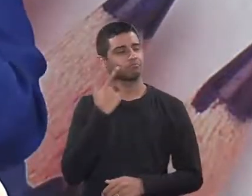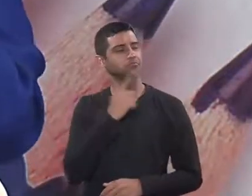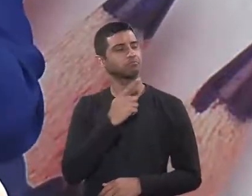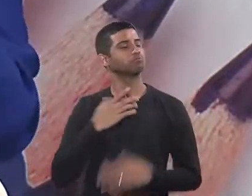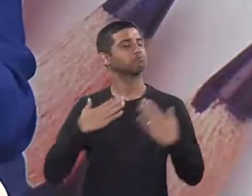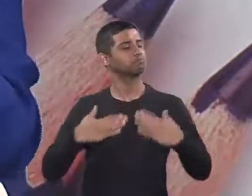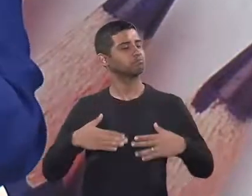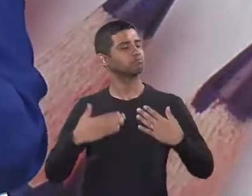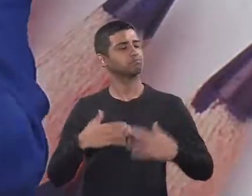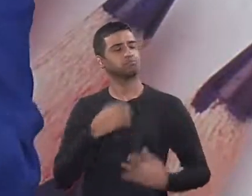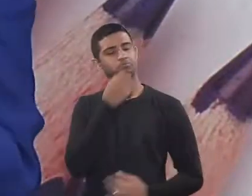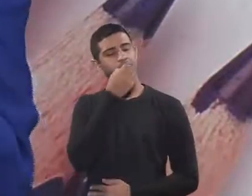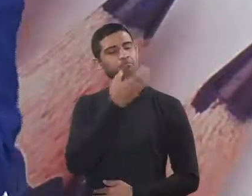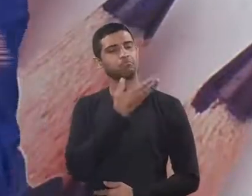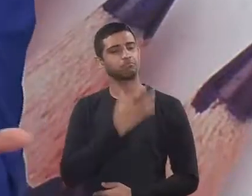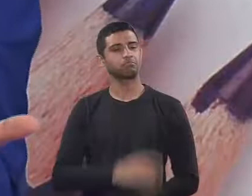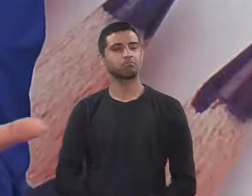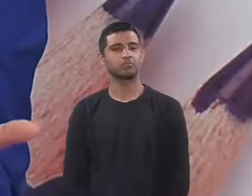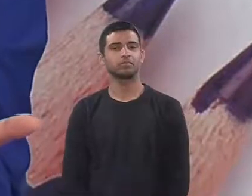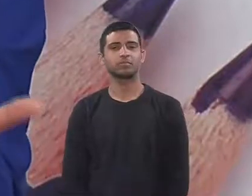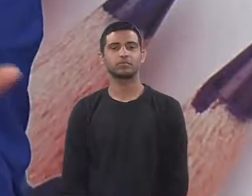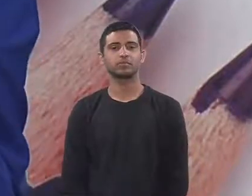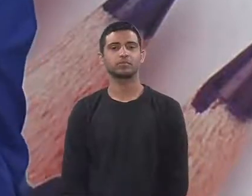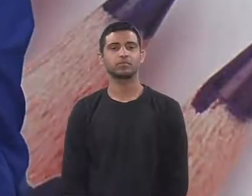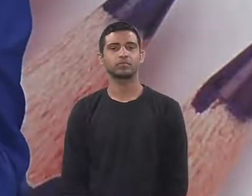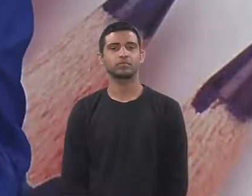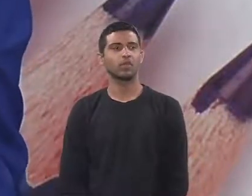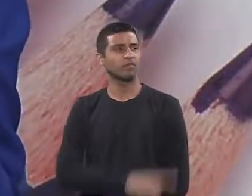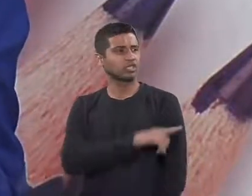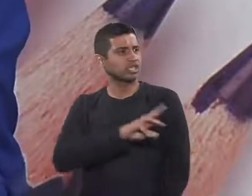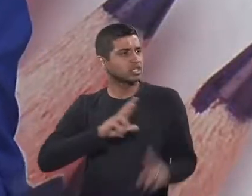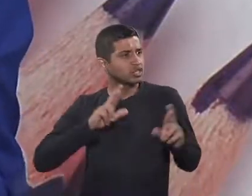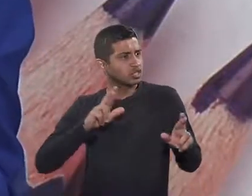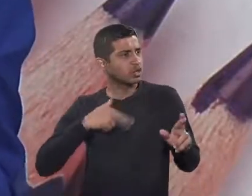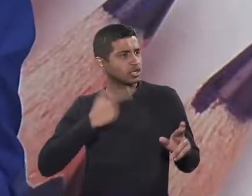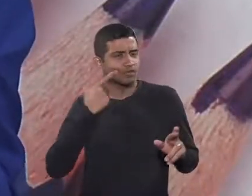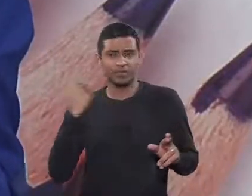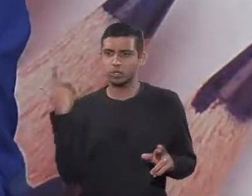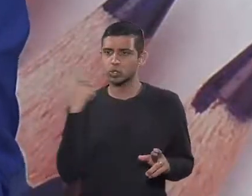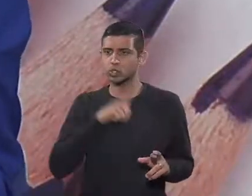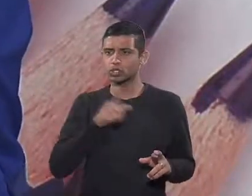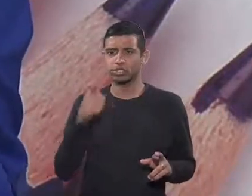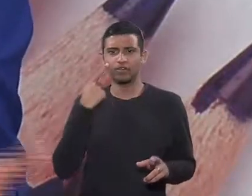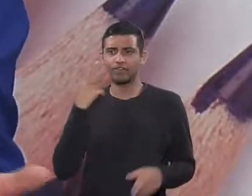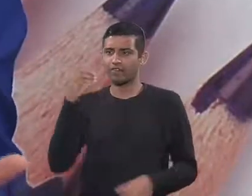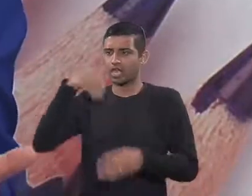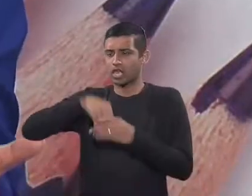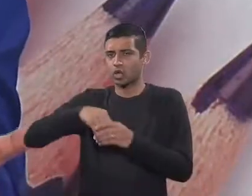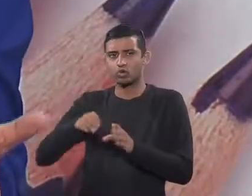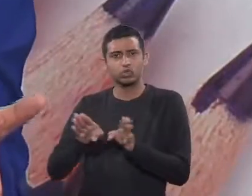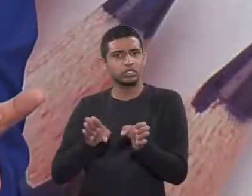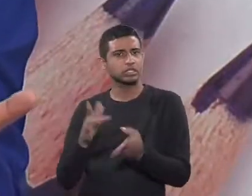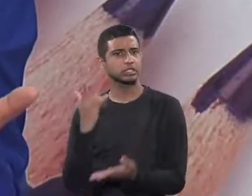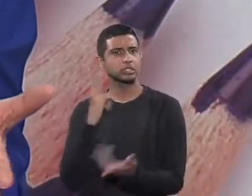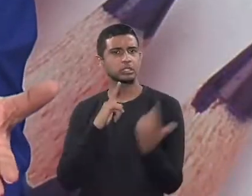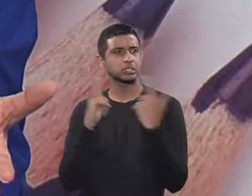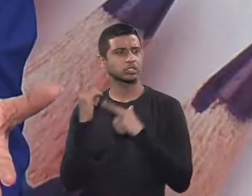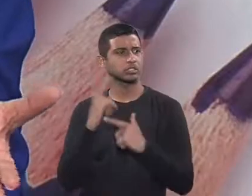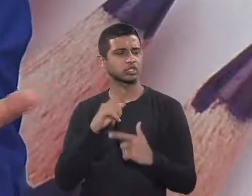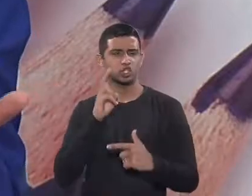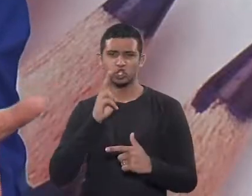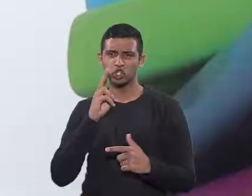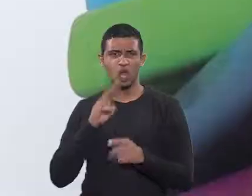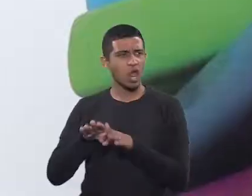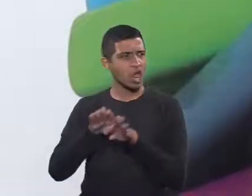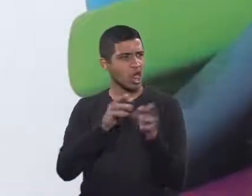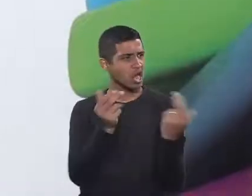sua tranquilidade, né? E assim, você teve muita sorte nessa inclusão escolar, que não é a história de todas as pessoas que têm